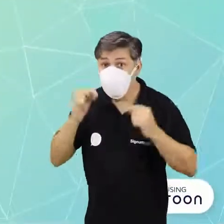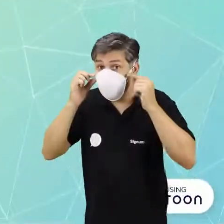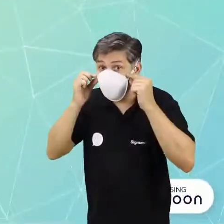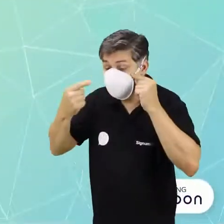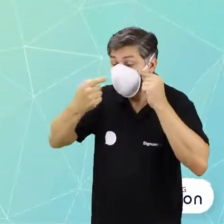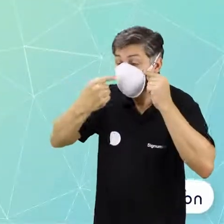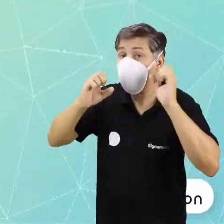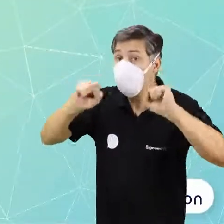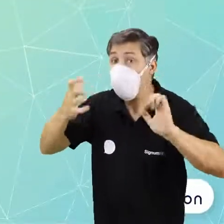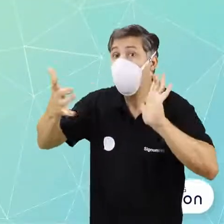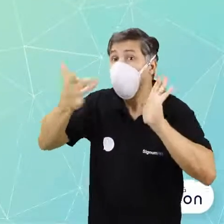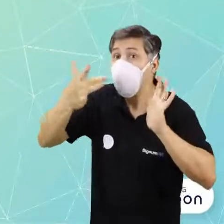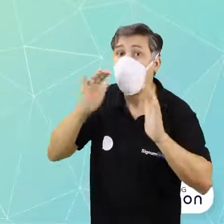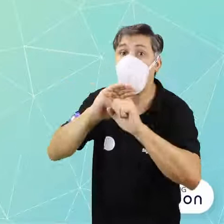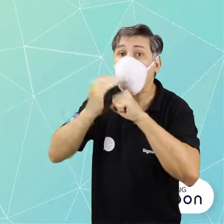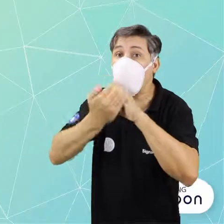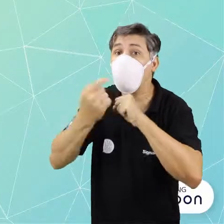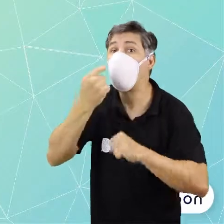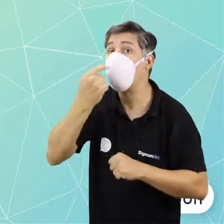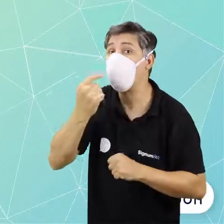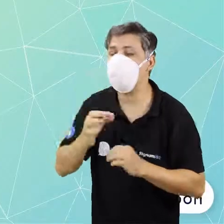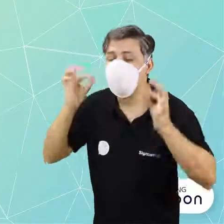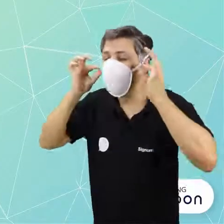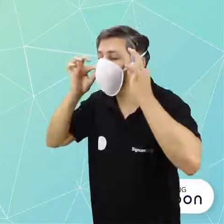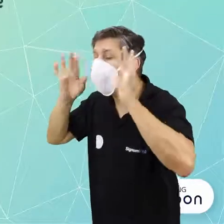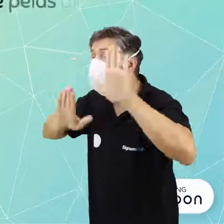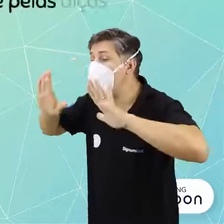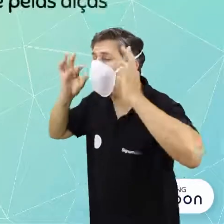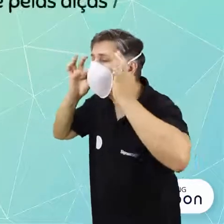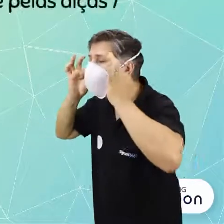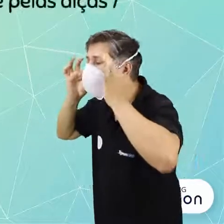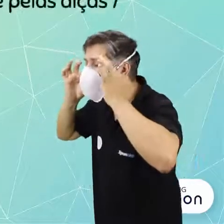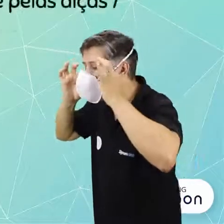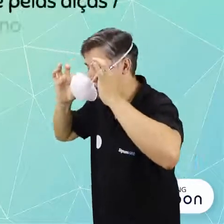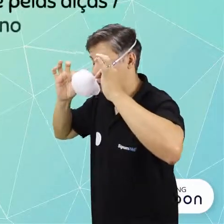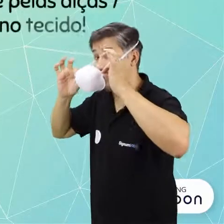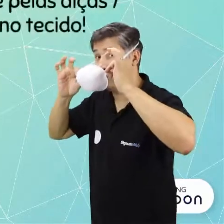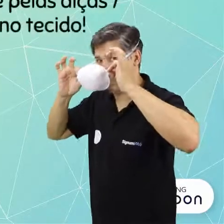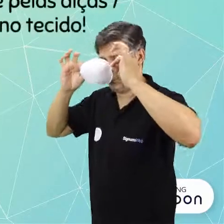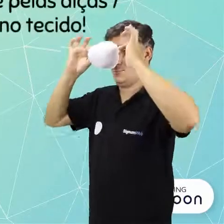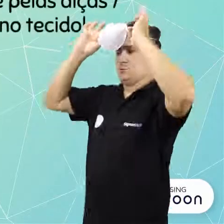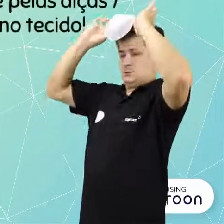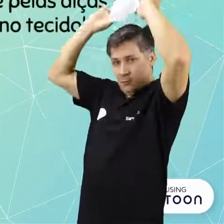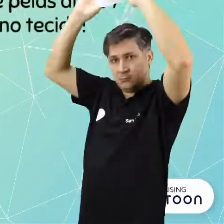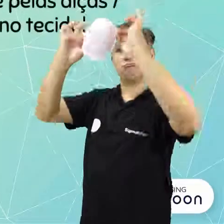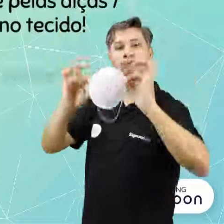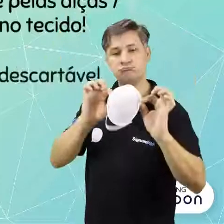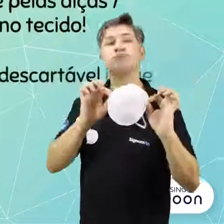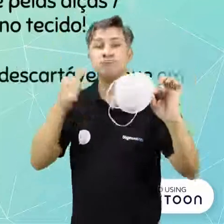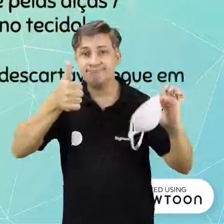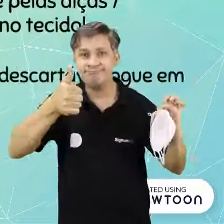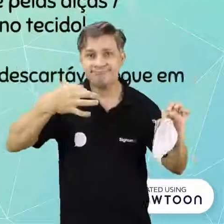Lembre-se que a máscara pode estar contaminada com vírus. Retire cuidadosamente pelas alças. Elástico